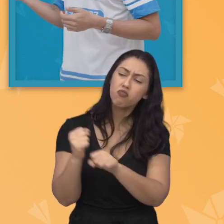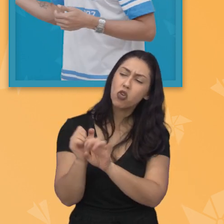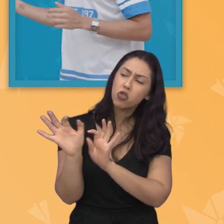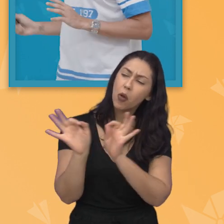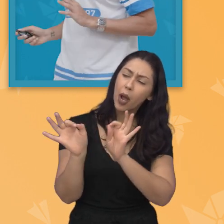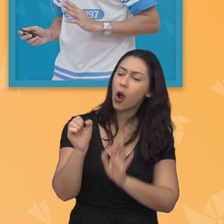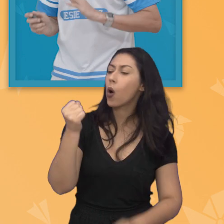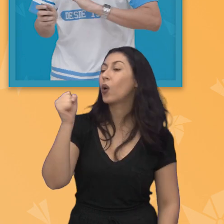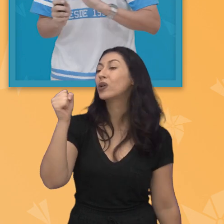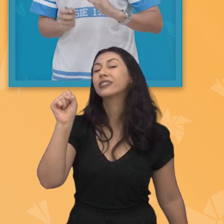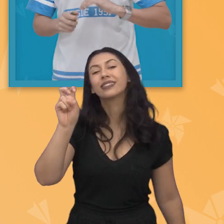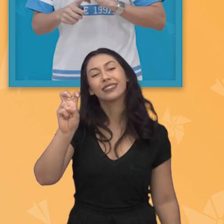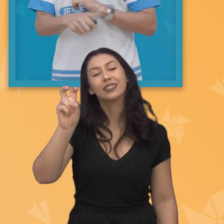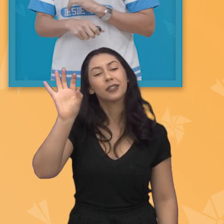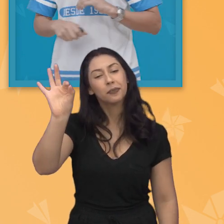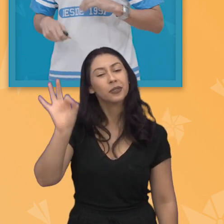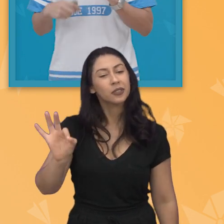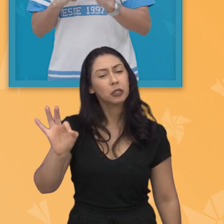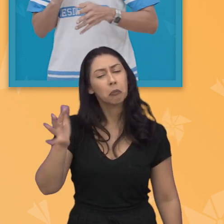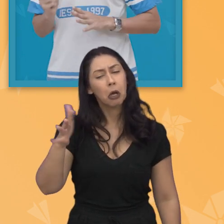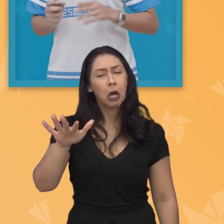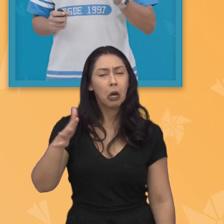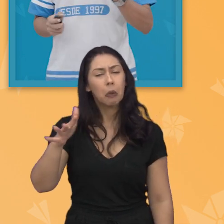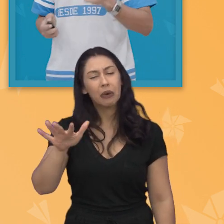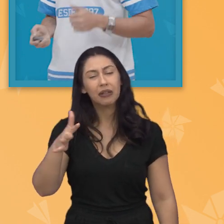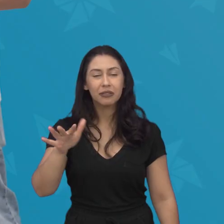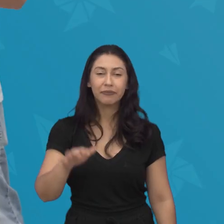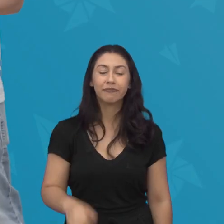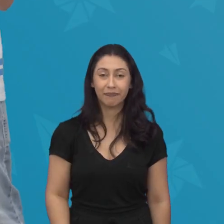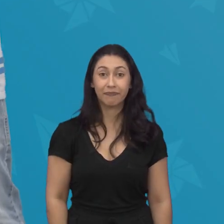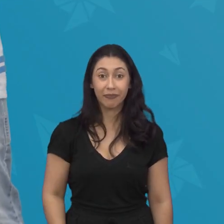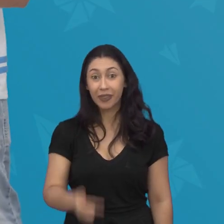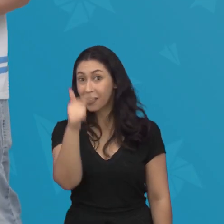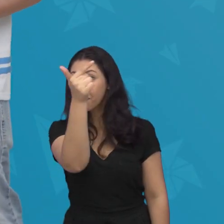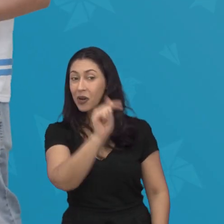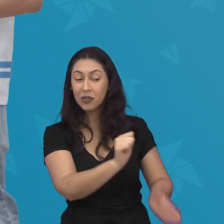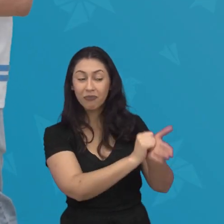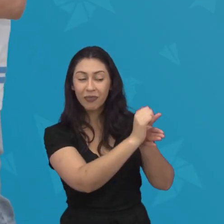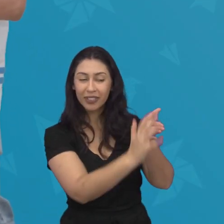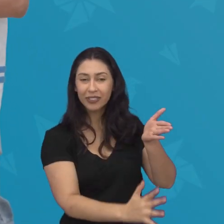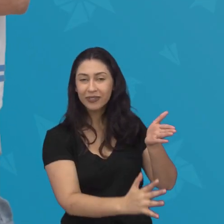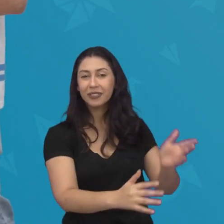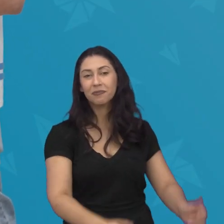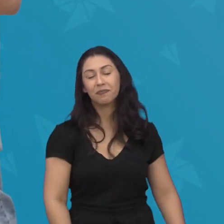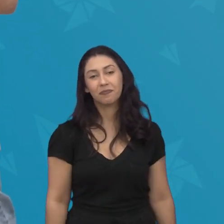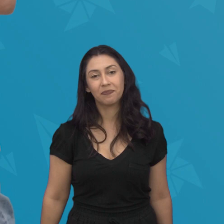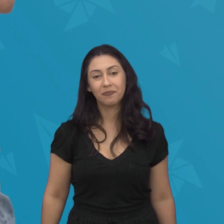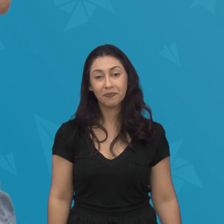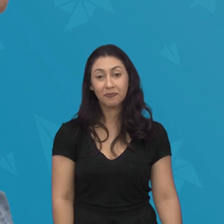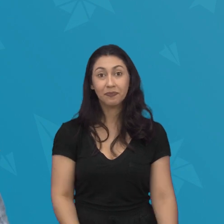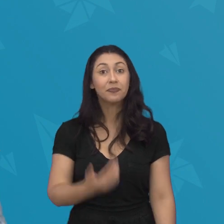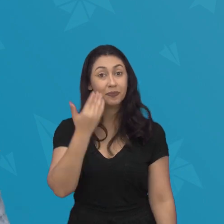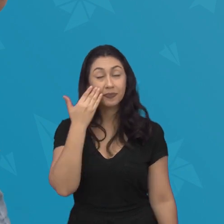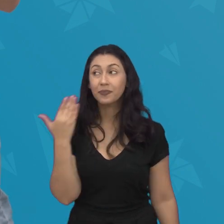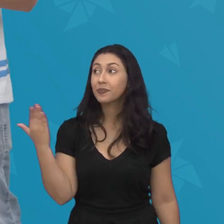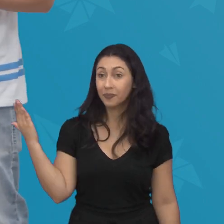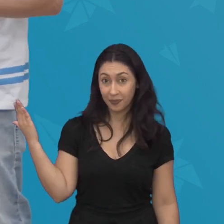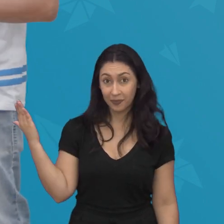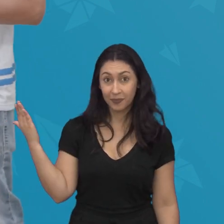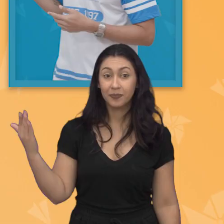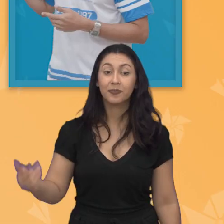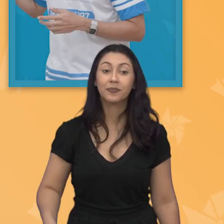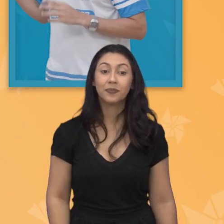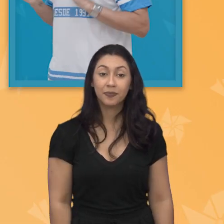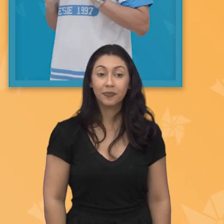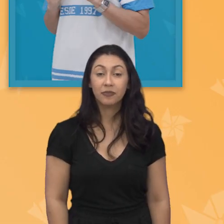bem? Então a gente pode deixar aqui 85% de rendimento aproximado, tranquilo? Vamos para o próximo exercício, pessoal. Segundo, da